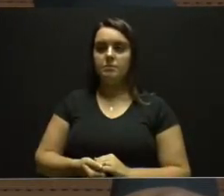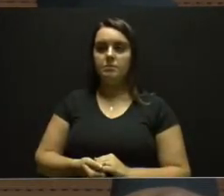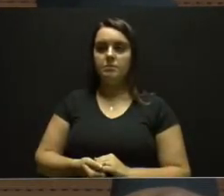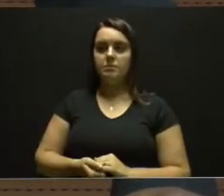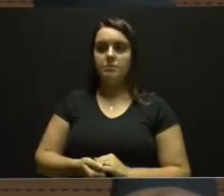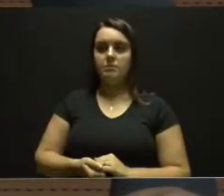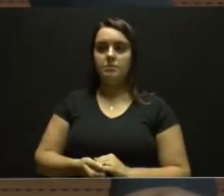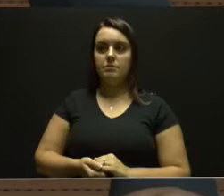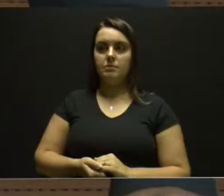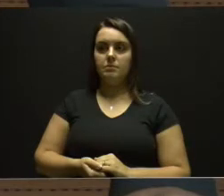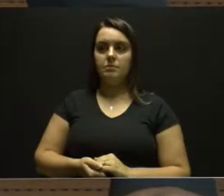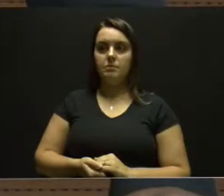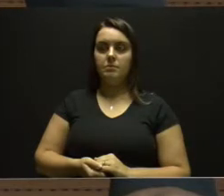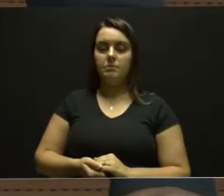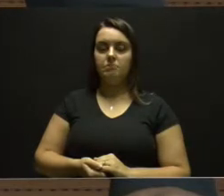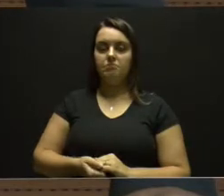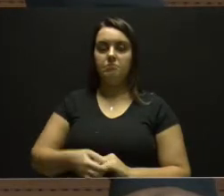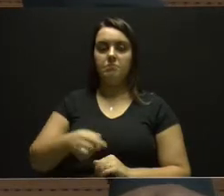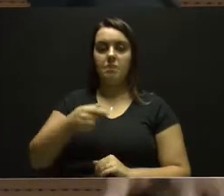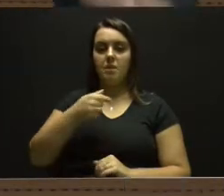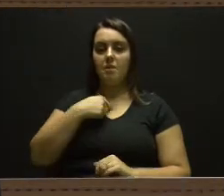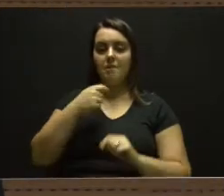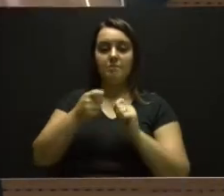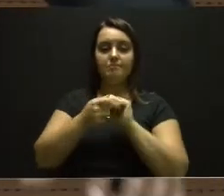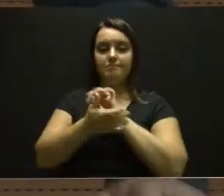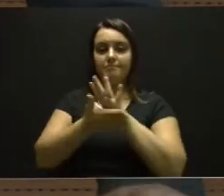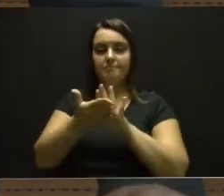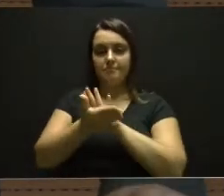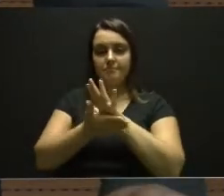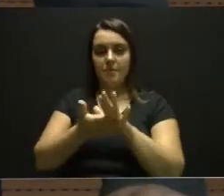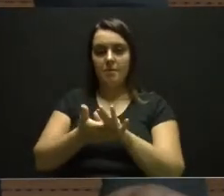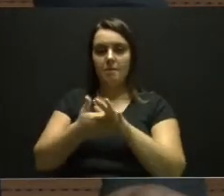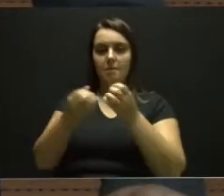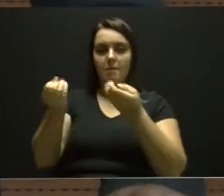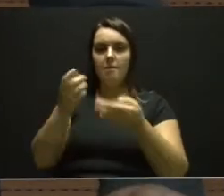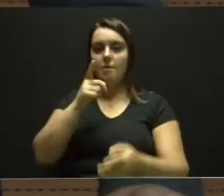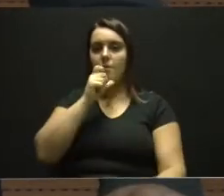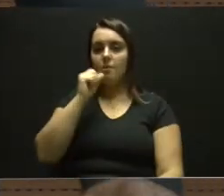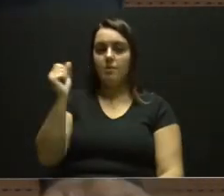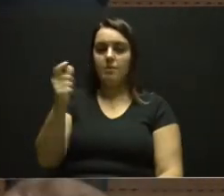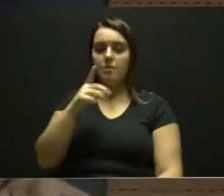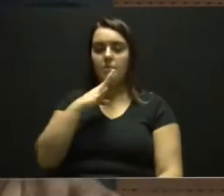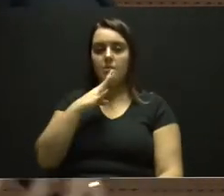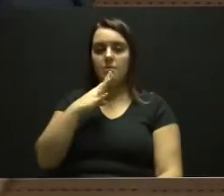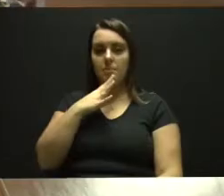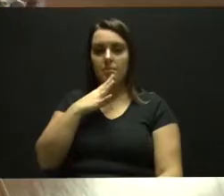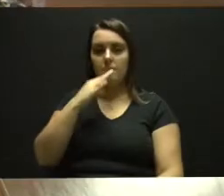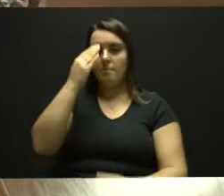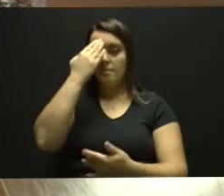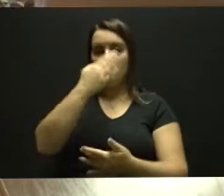é ver e me reconhecesse automático está obrigado a todos que deus abençoe cada um